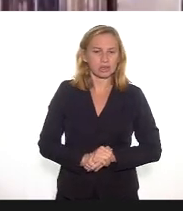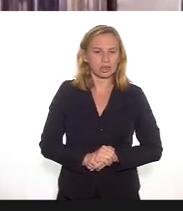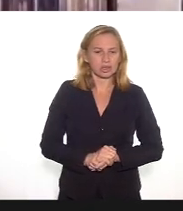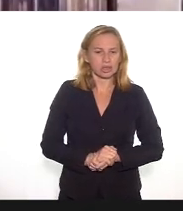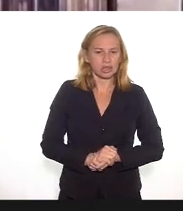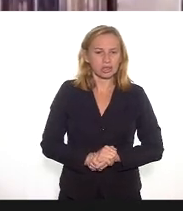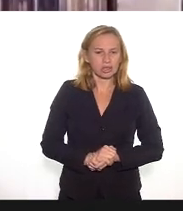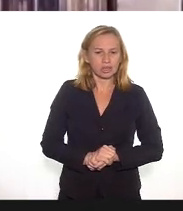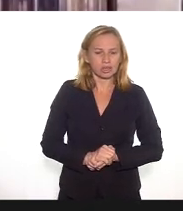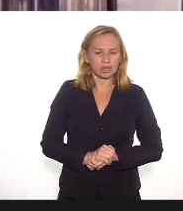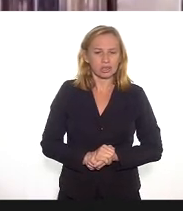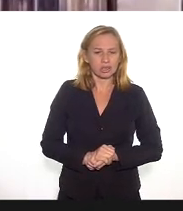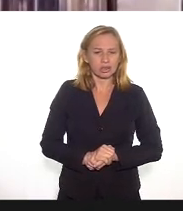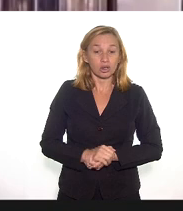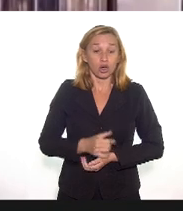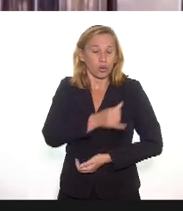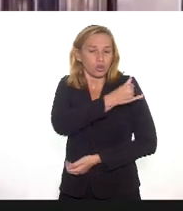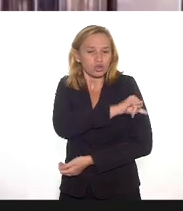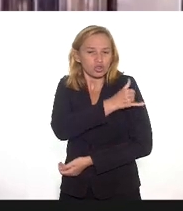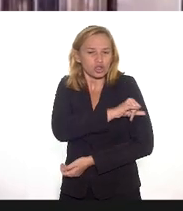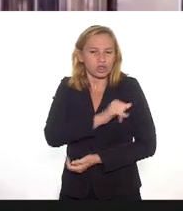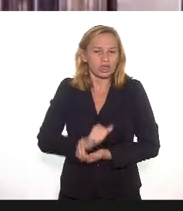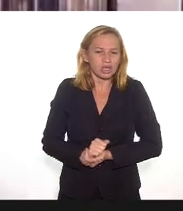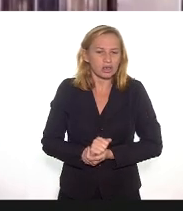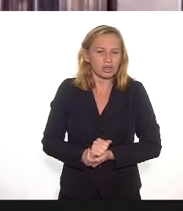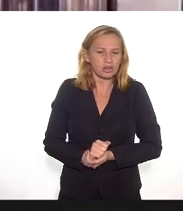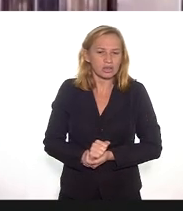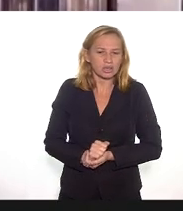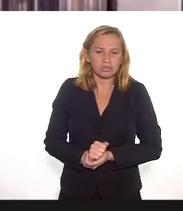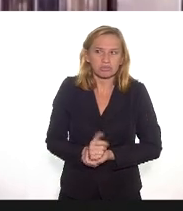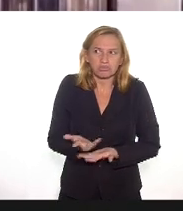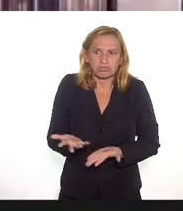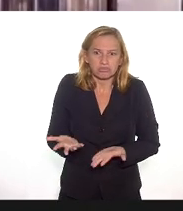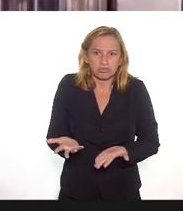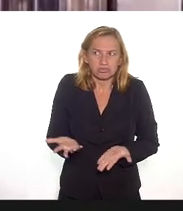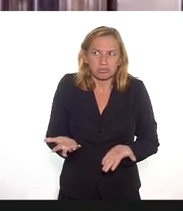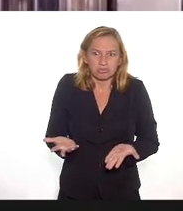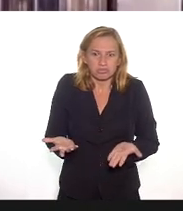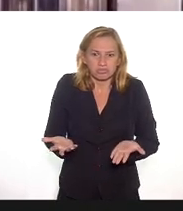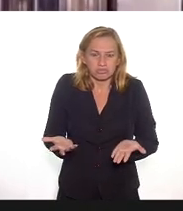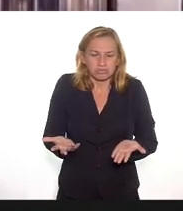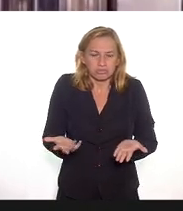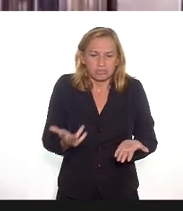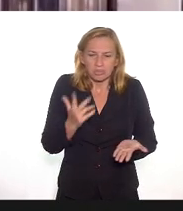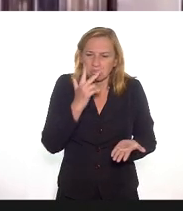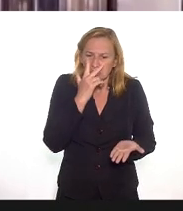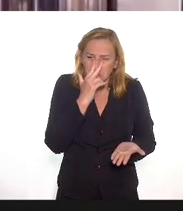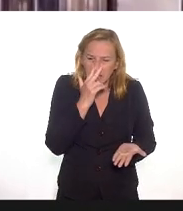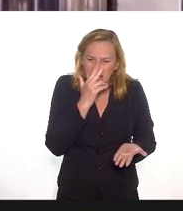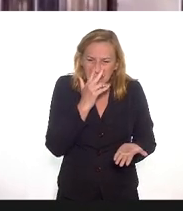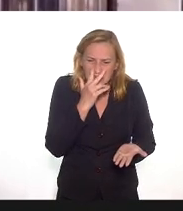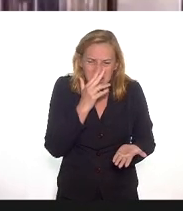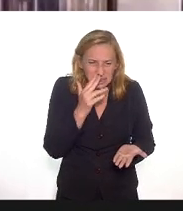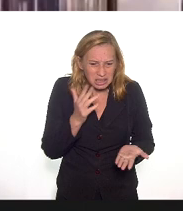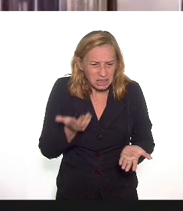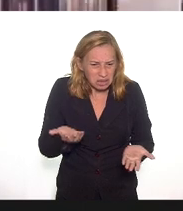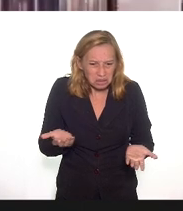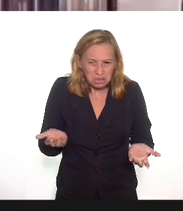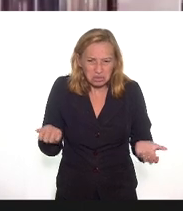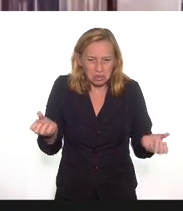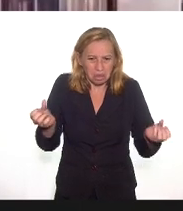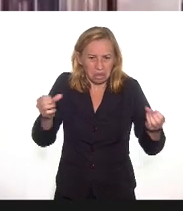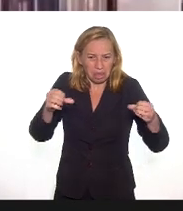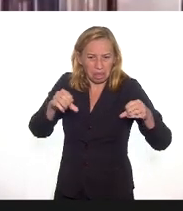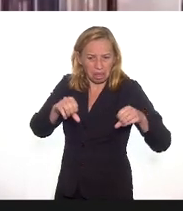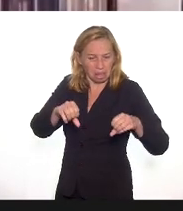ele, para o Rio de Janeiro, trata como se fosse a pior coisa.